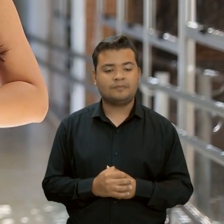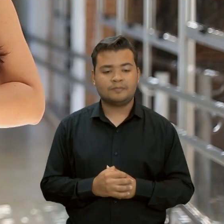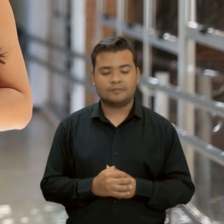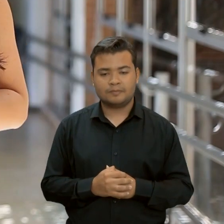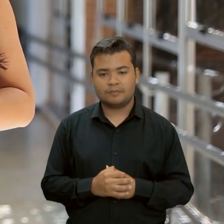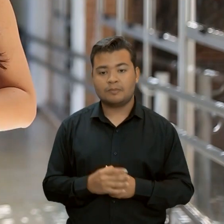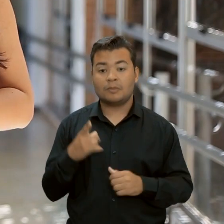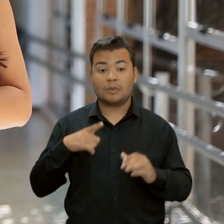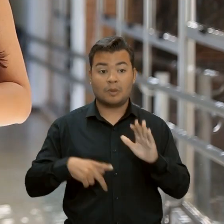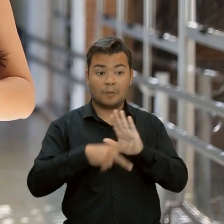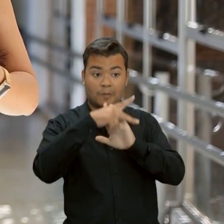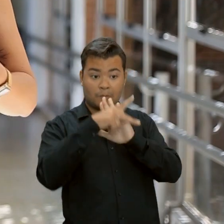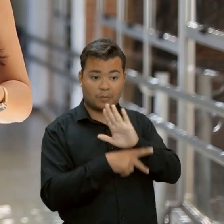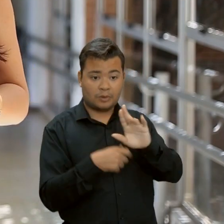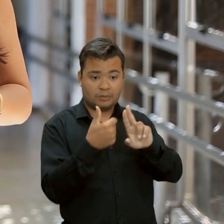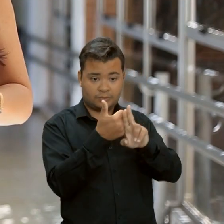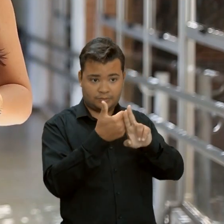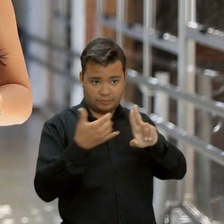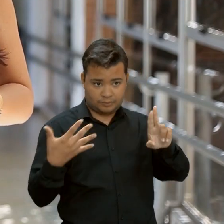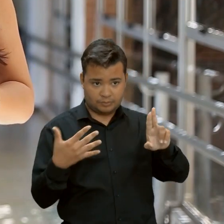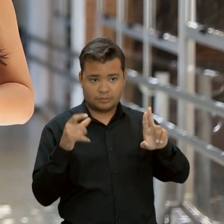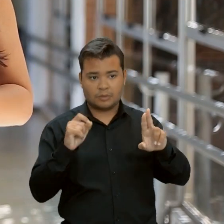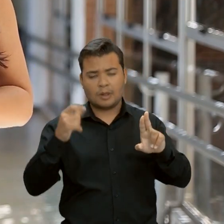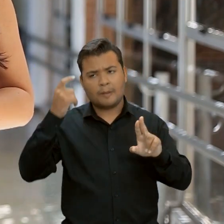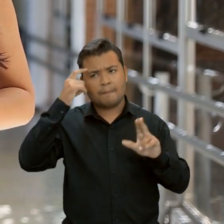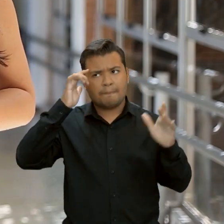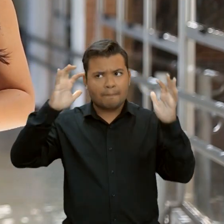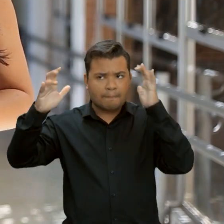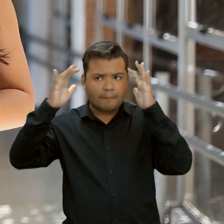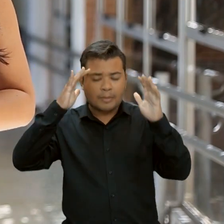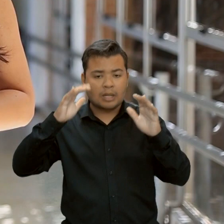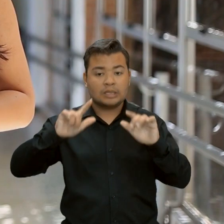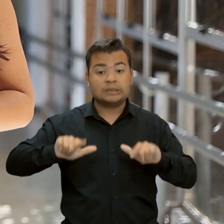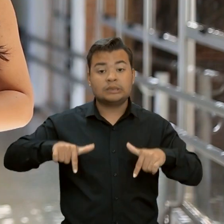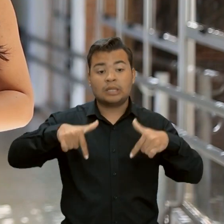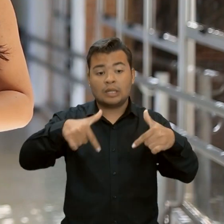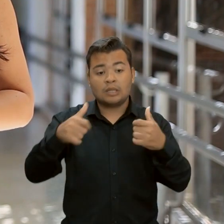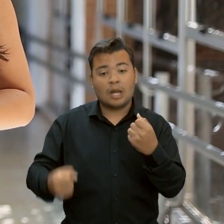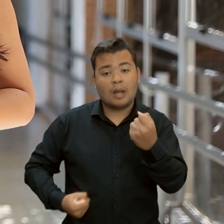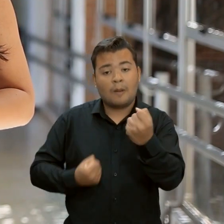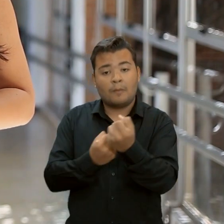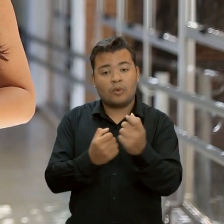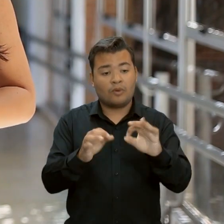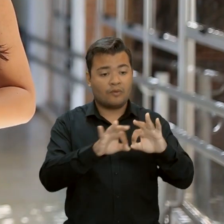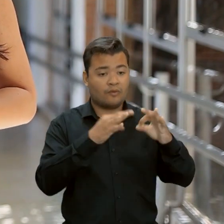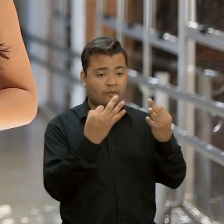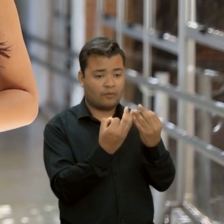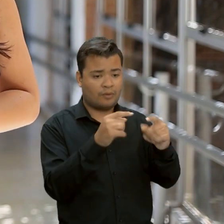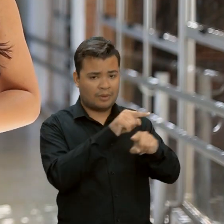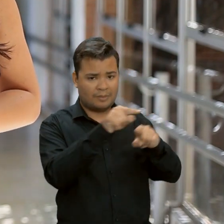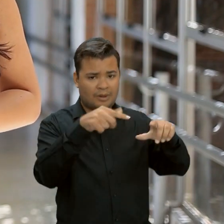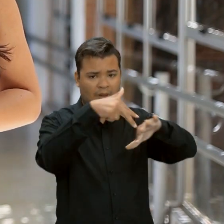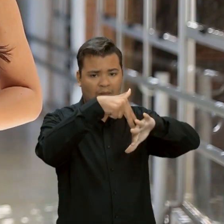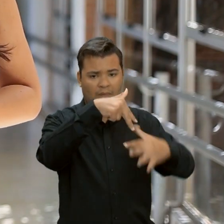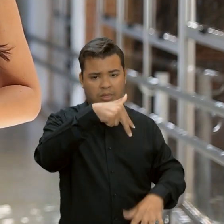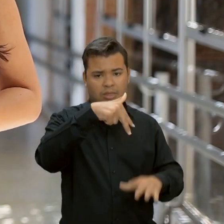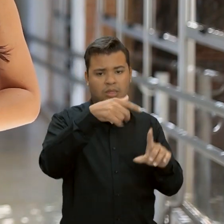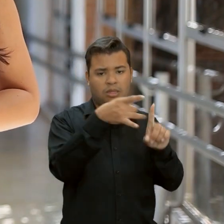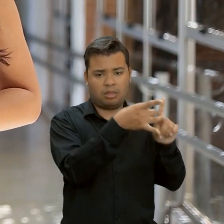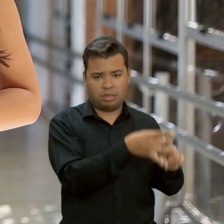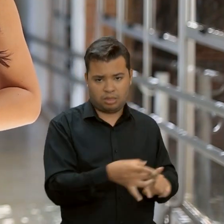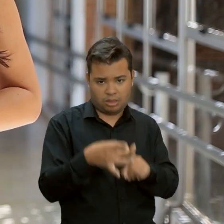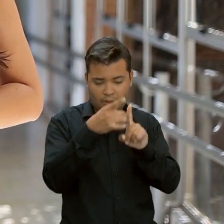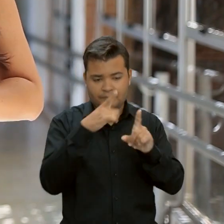O projeto de extensão Repensando Ações, que proporciona amparo às famílias em situação de vulnerabilidade social,